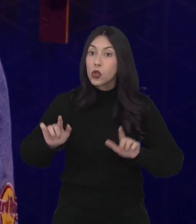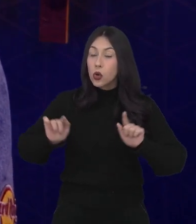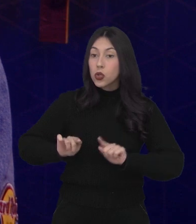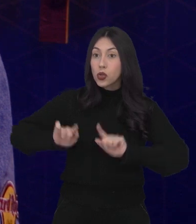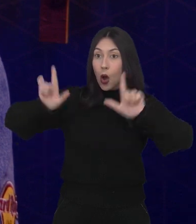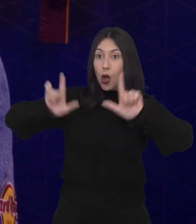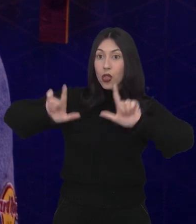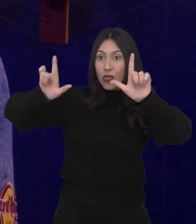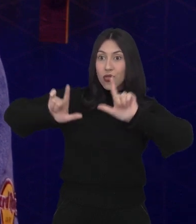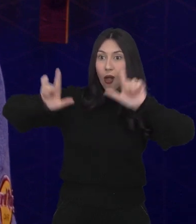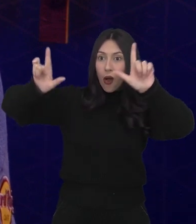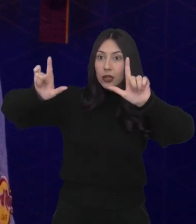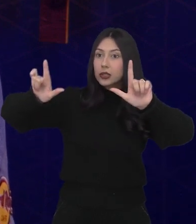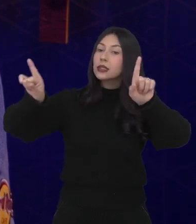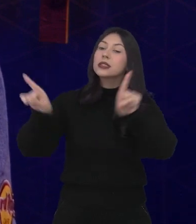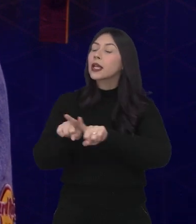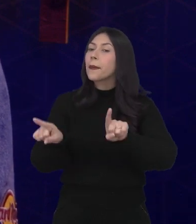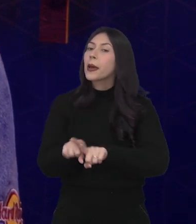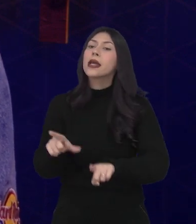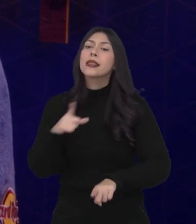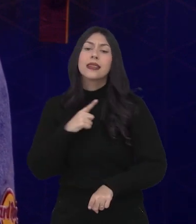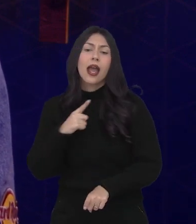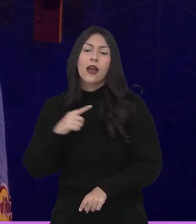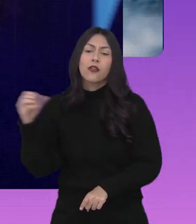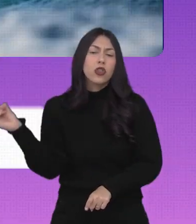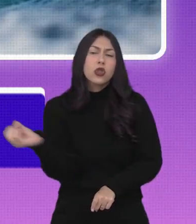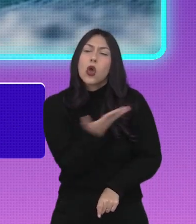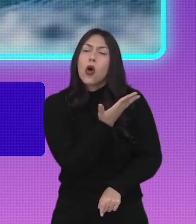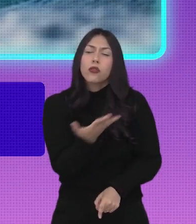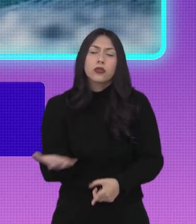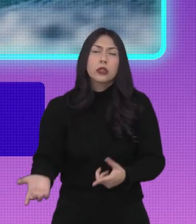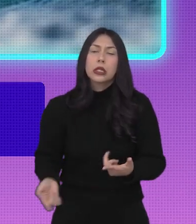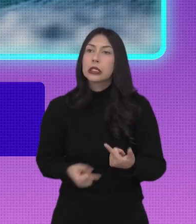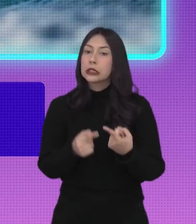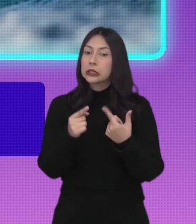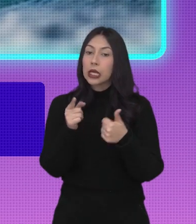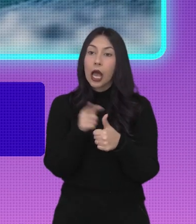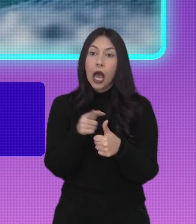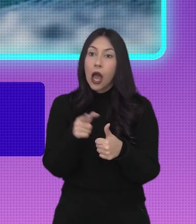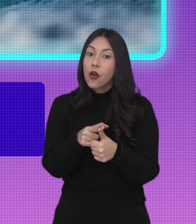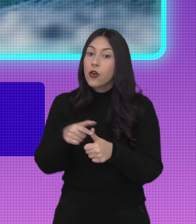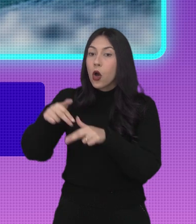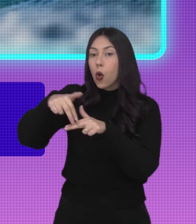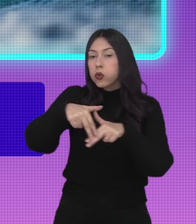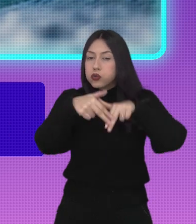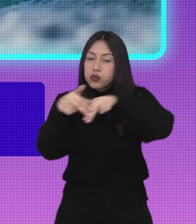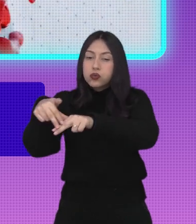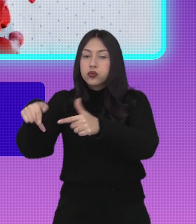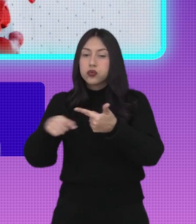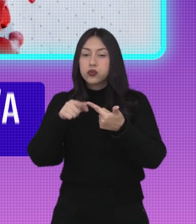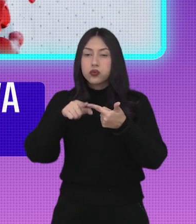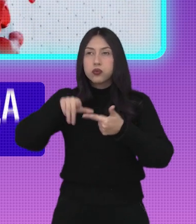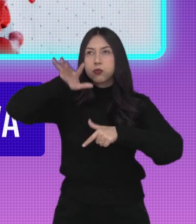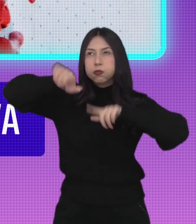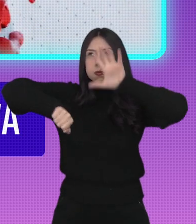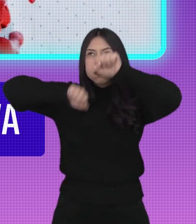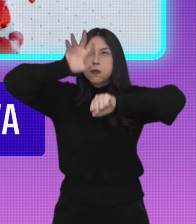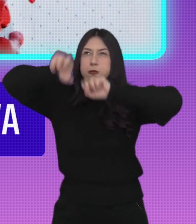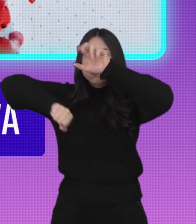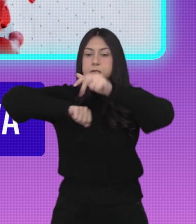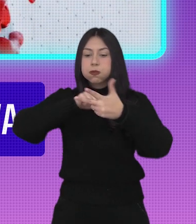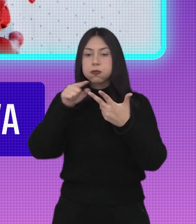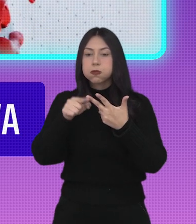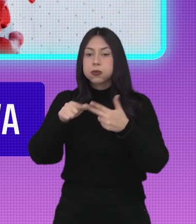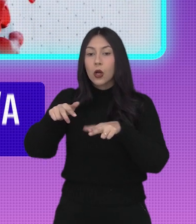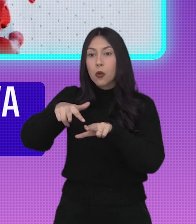gente teve bastante modalidade nova, né? A gente teve o surf, a escalada